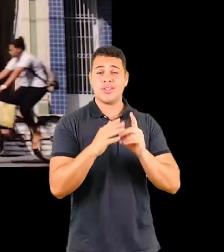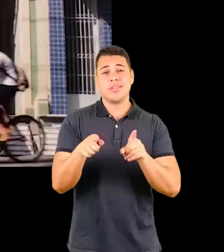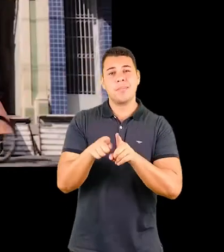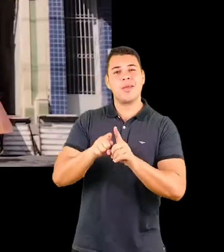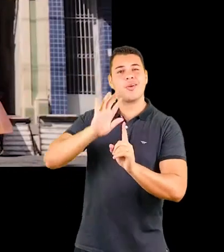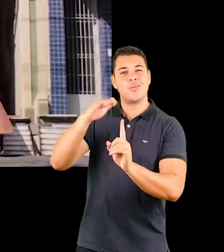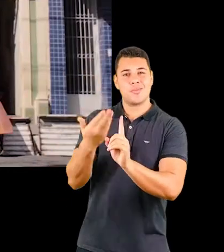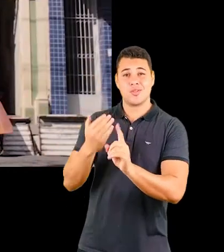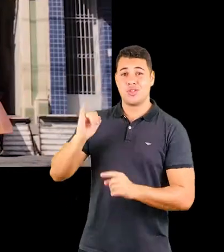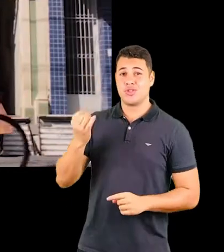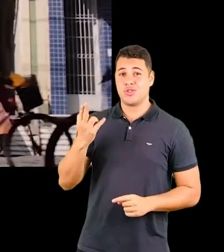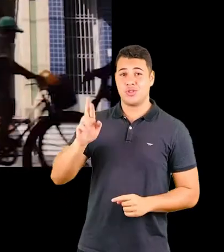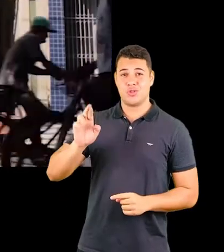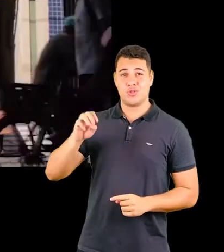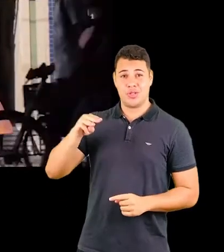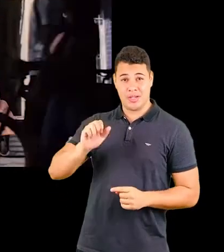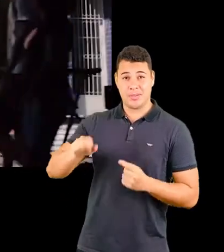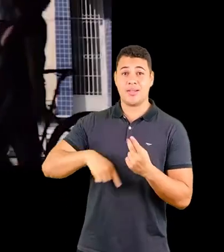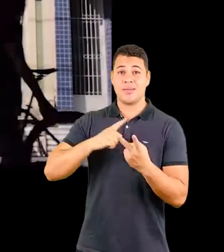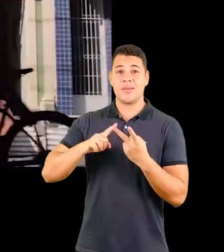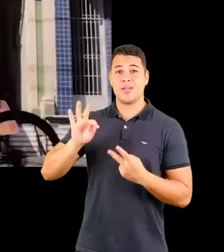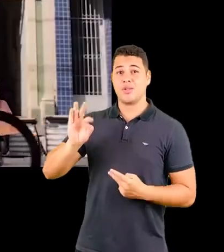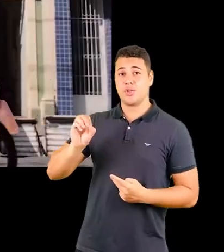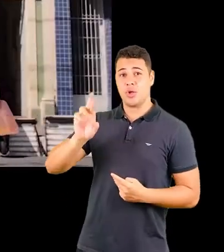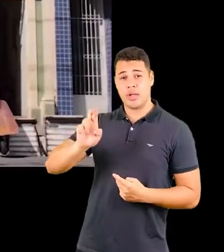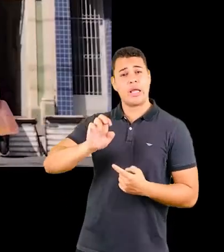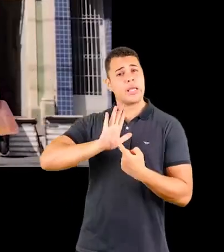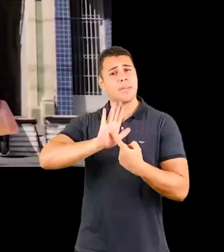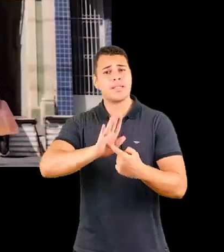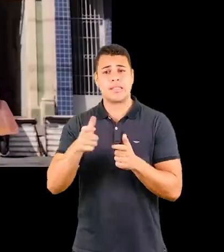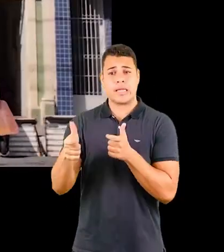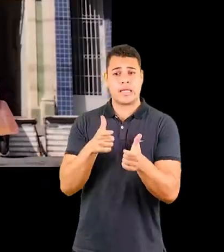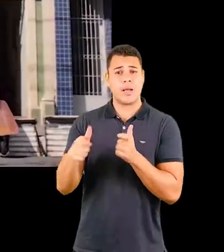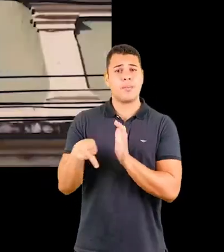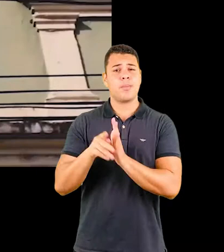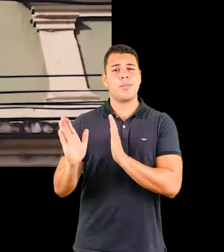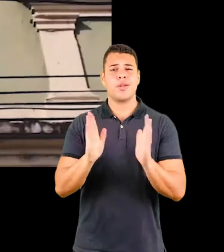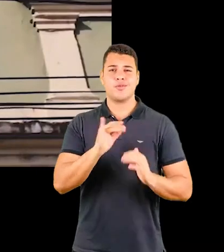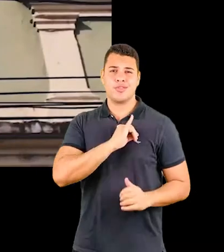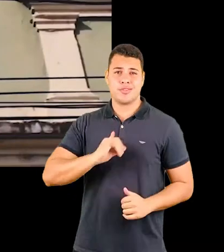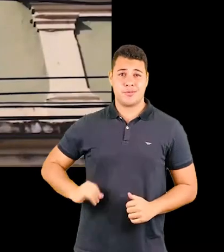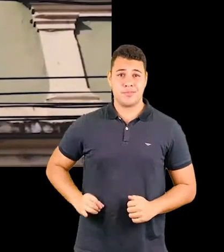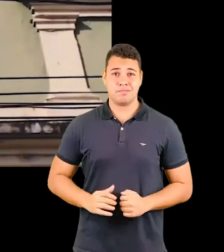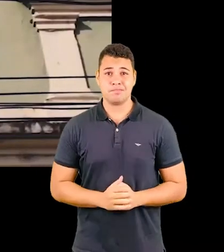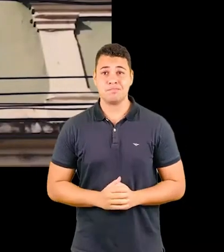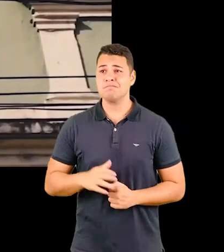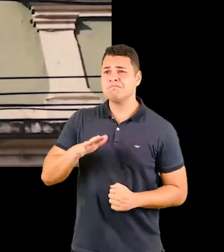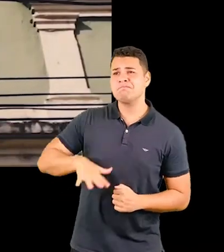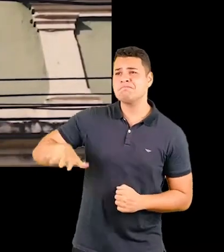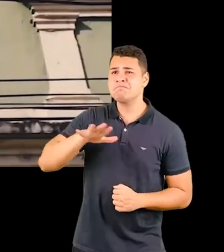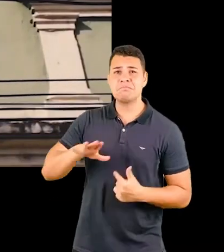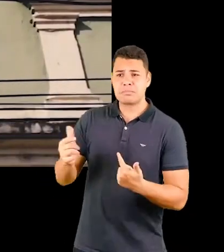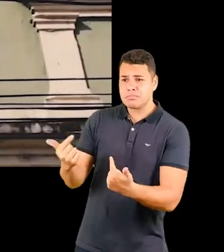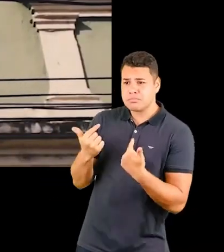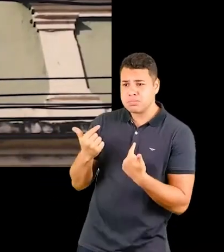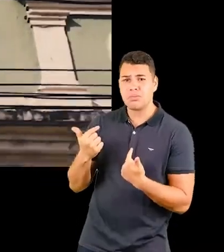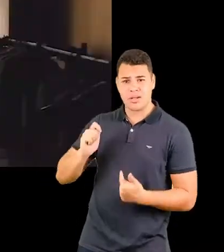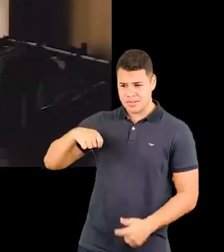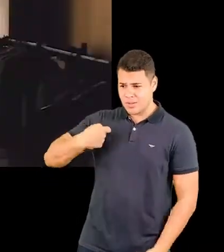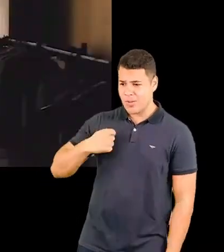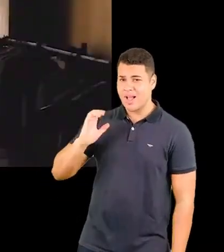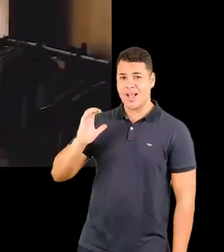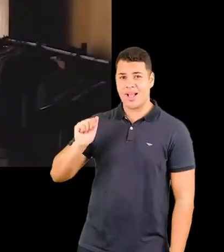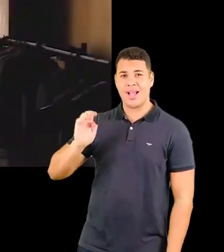rememoração da Jurema, Toré e as representações das guerras no período colonial. Não, você diz que eu sou